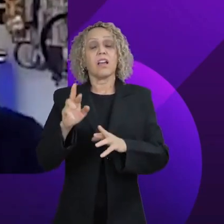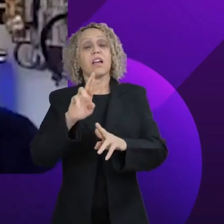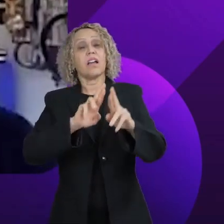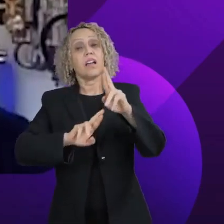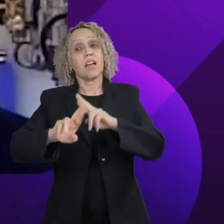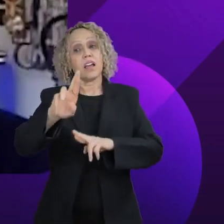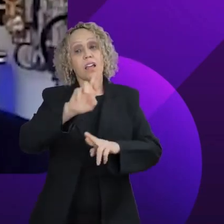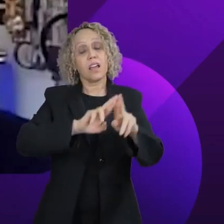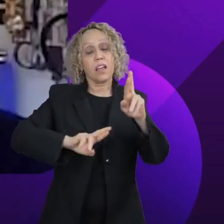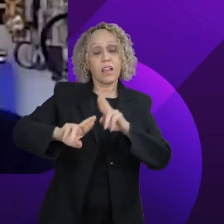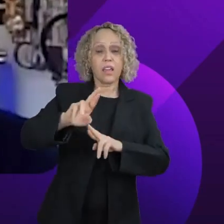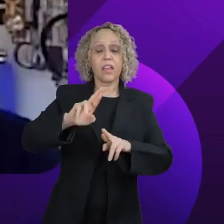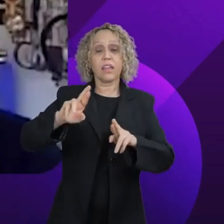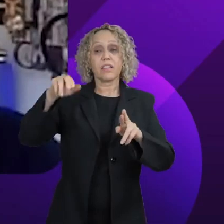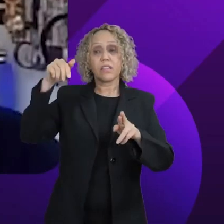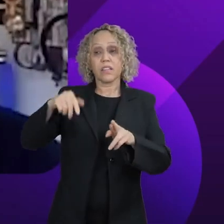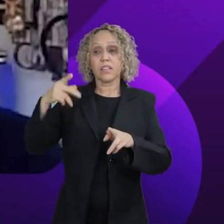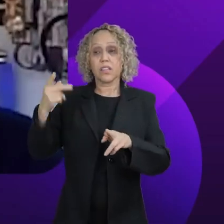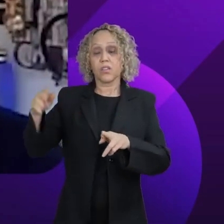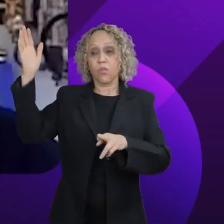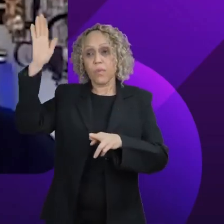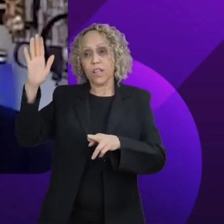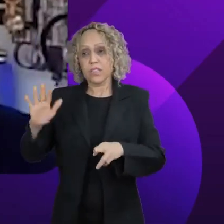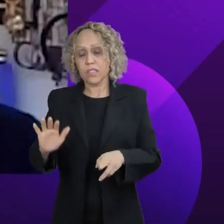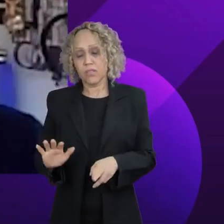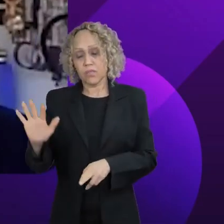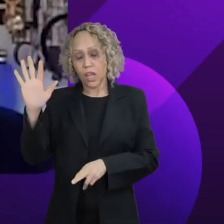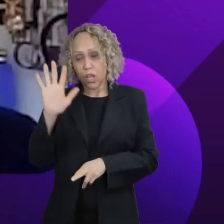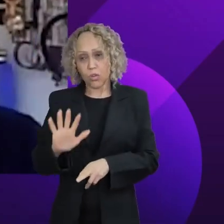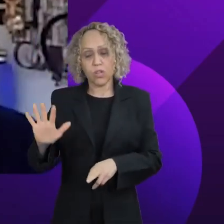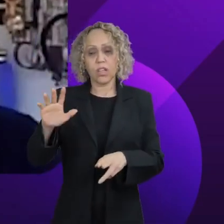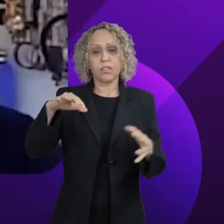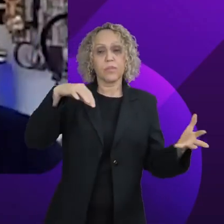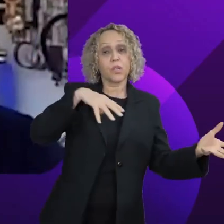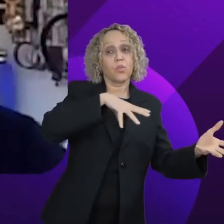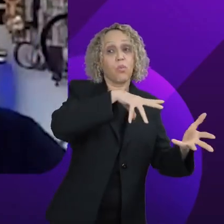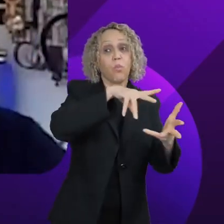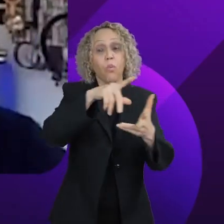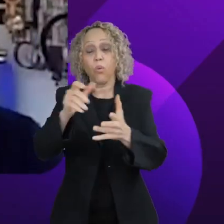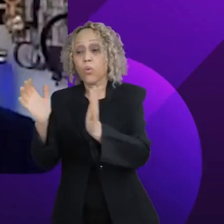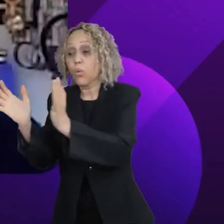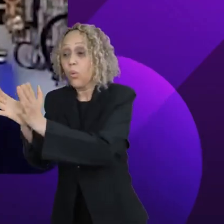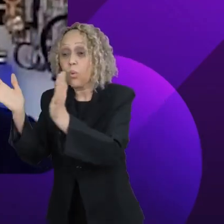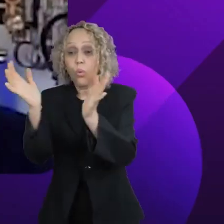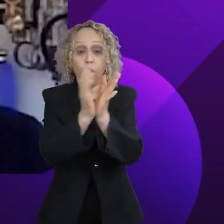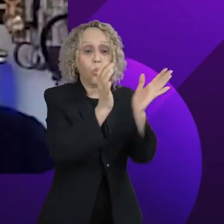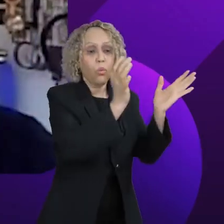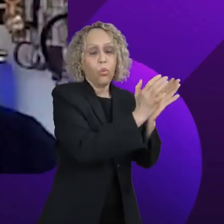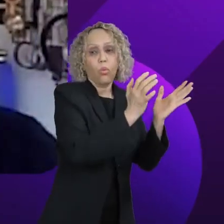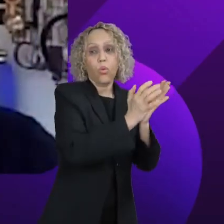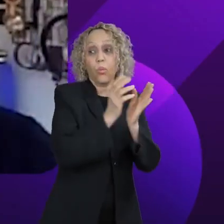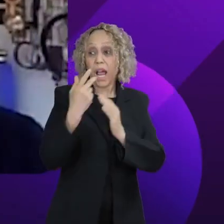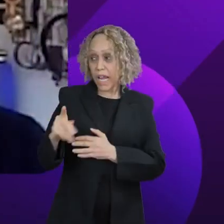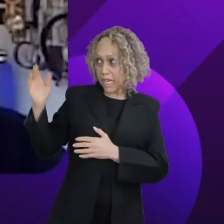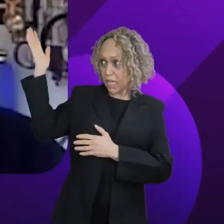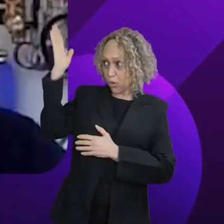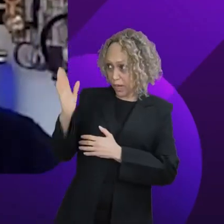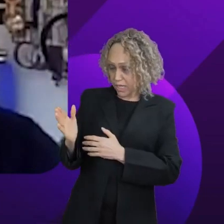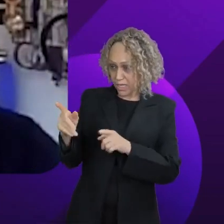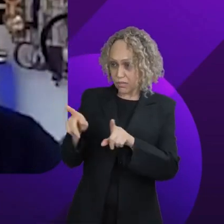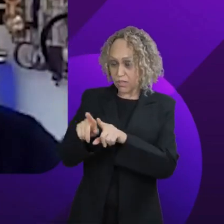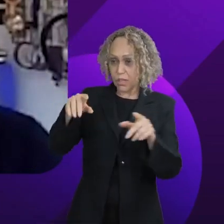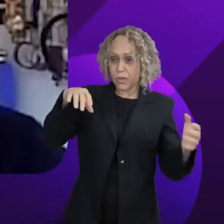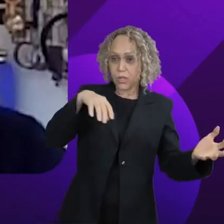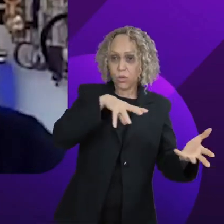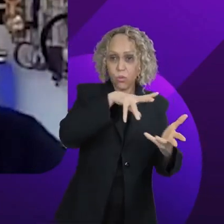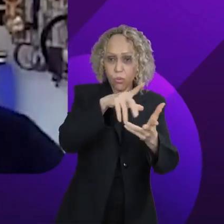nacionais, redes internacionais, que agrupam ações de